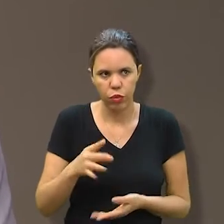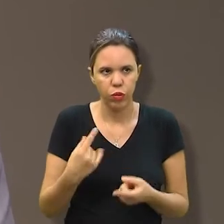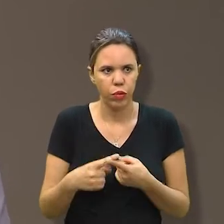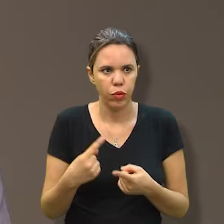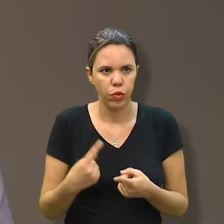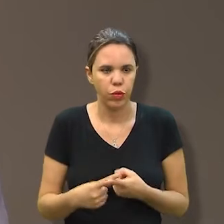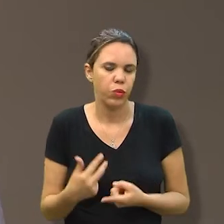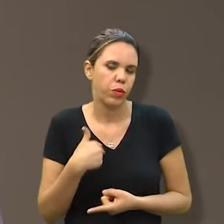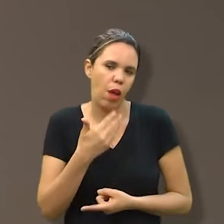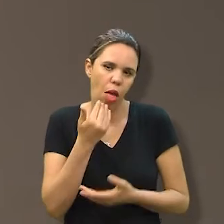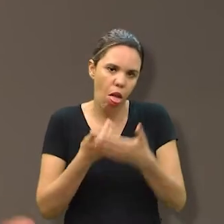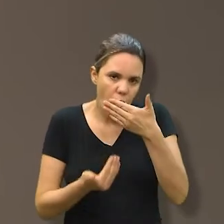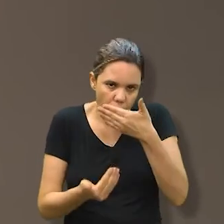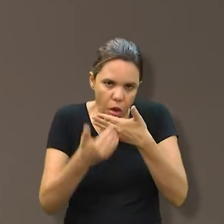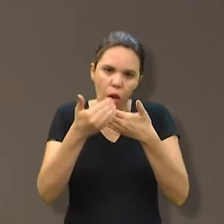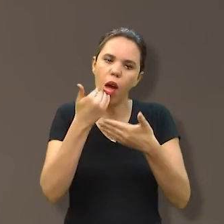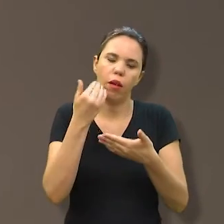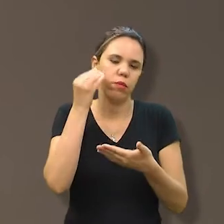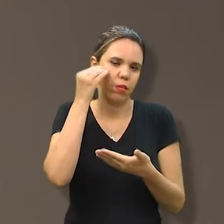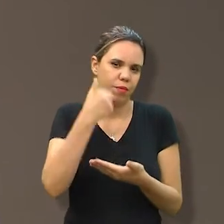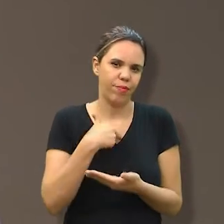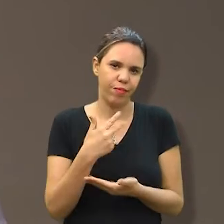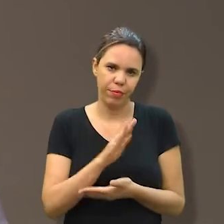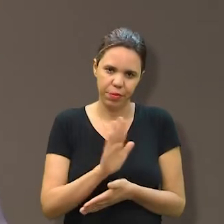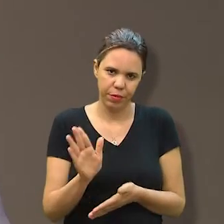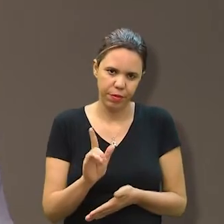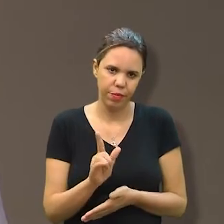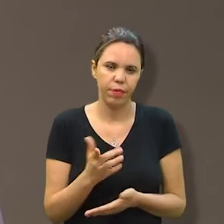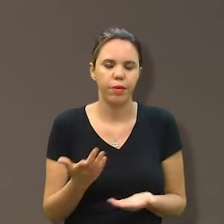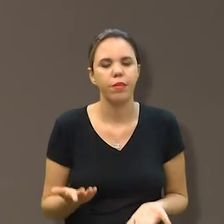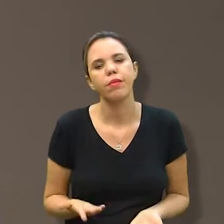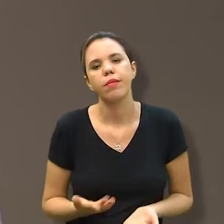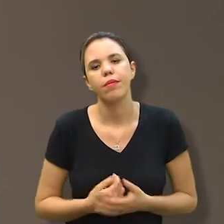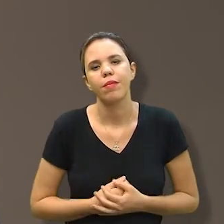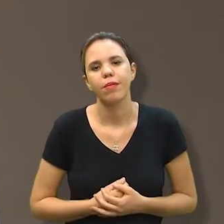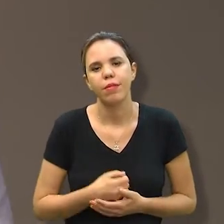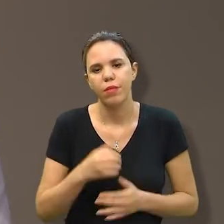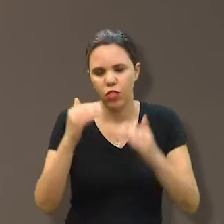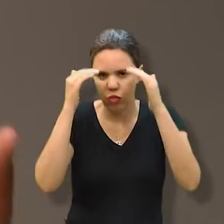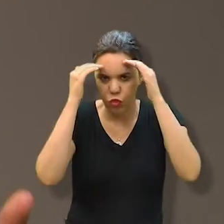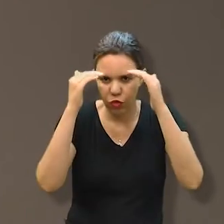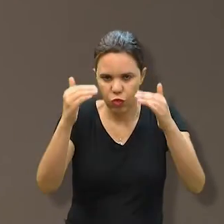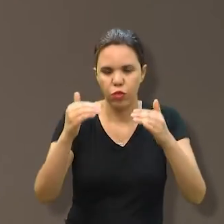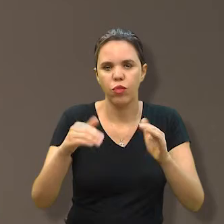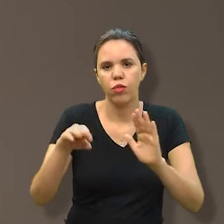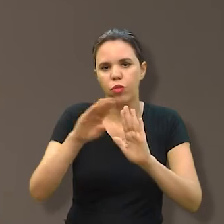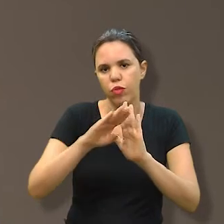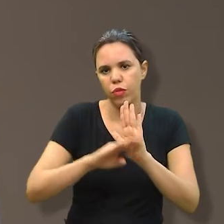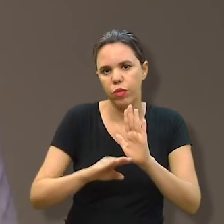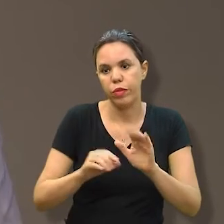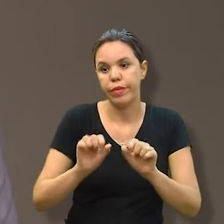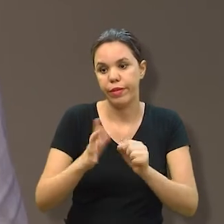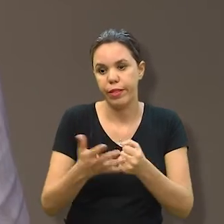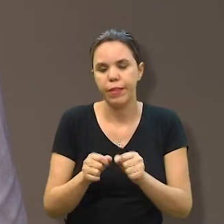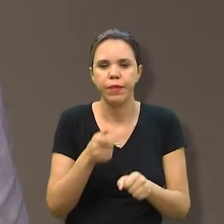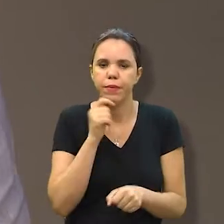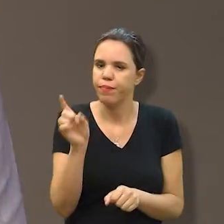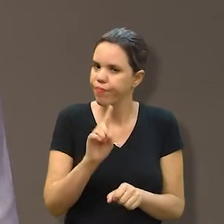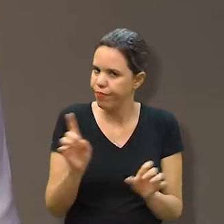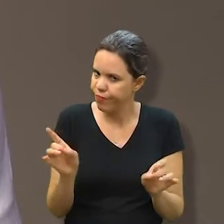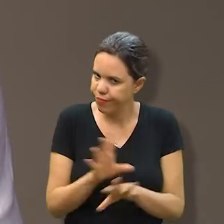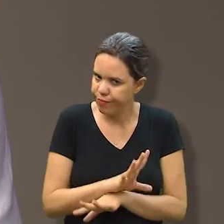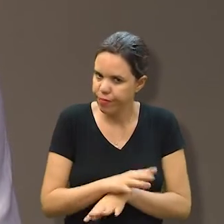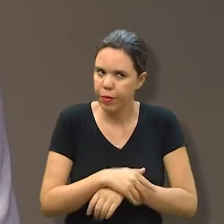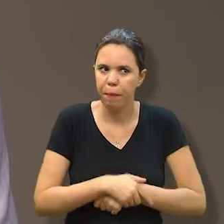só neste momento porque não dá para experimentar de máscara é claro gente siga todos os protocolos porque a